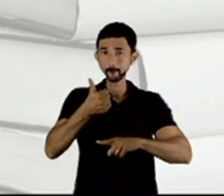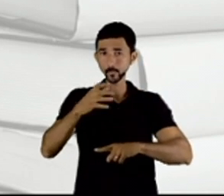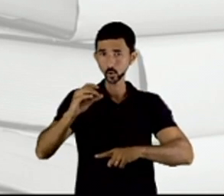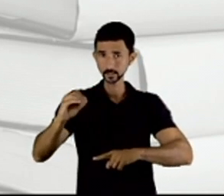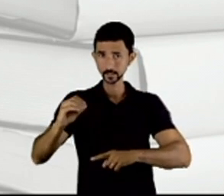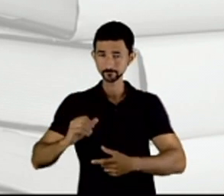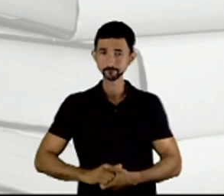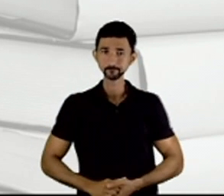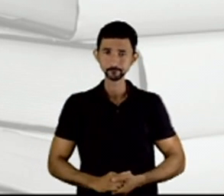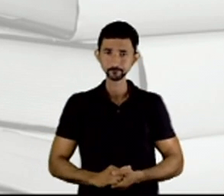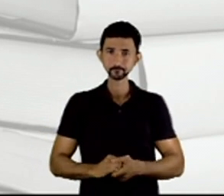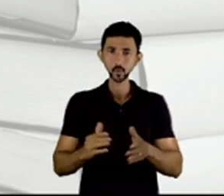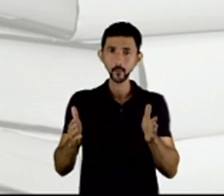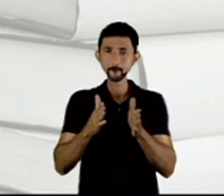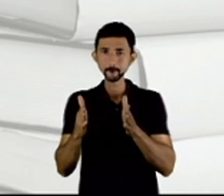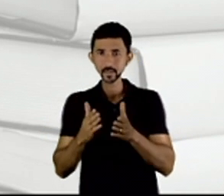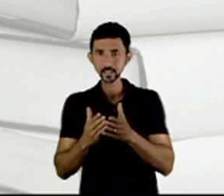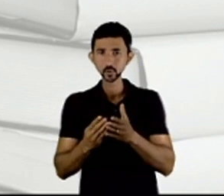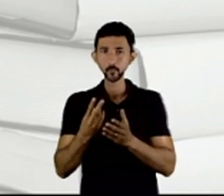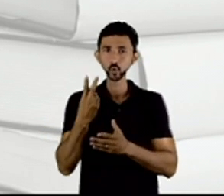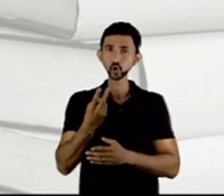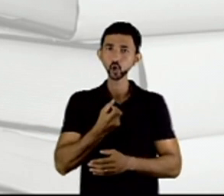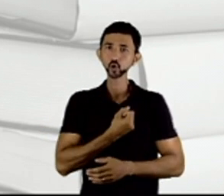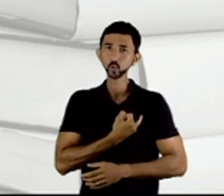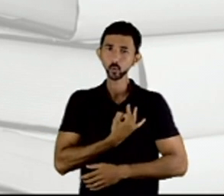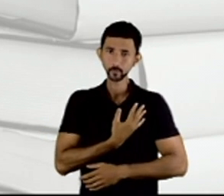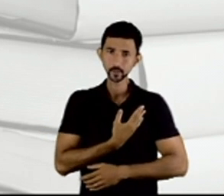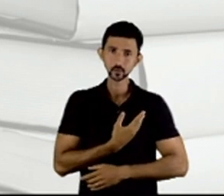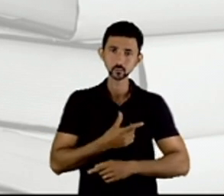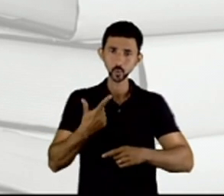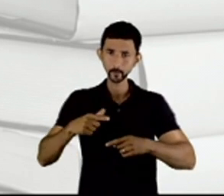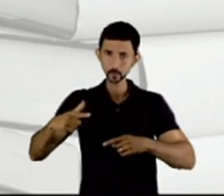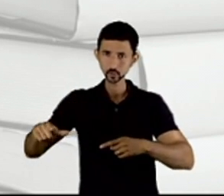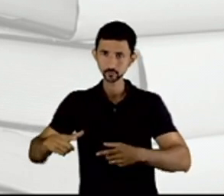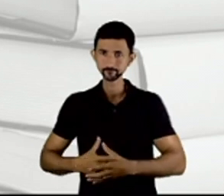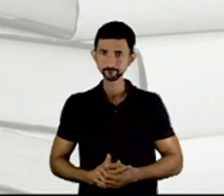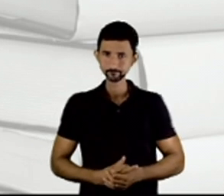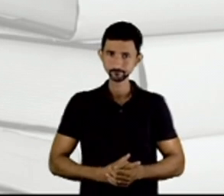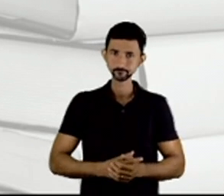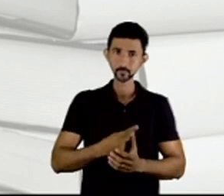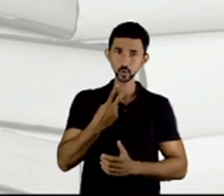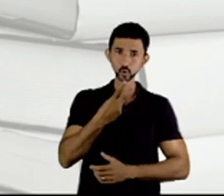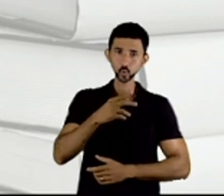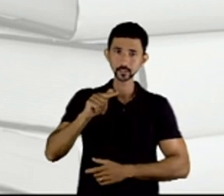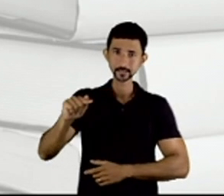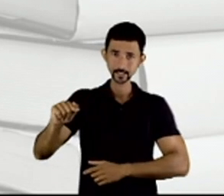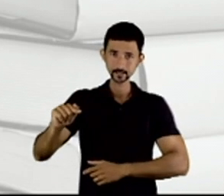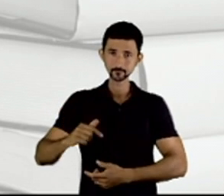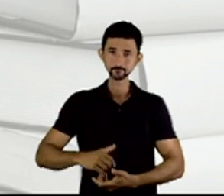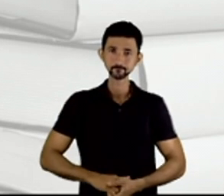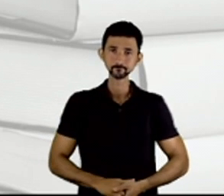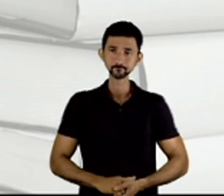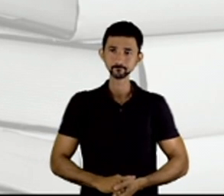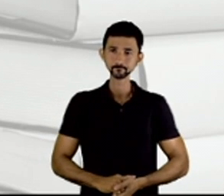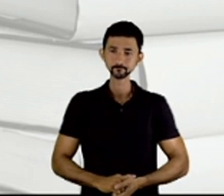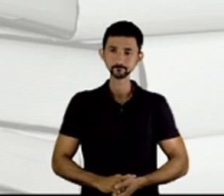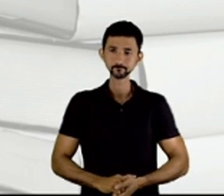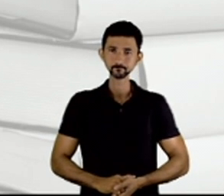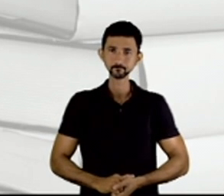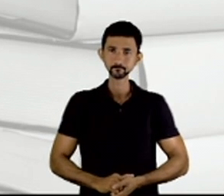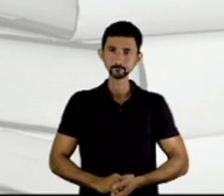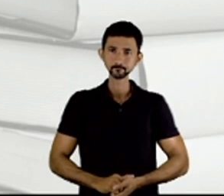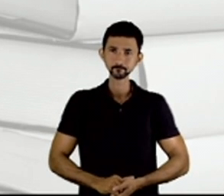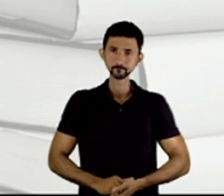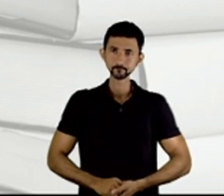100, pois o período era composto por dois algarismos que se repetiam, os algarismos 2 e 7. Então vamos